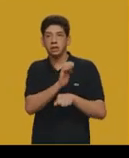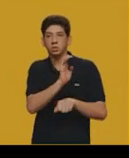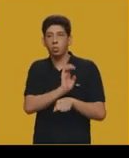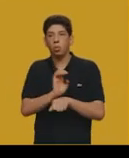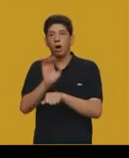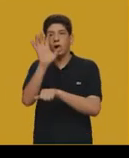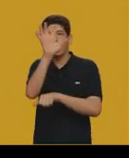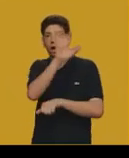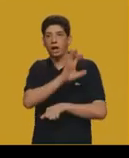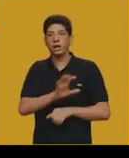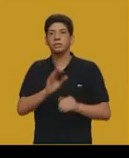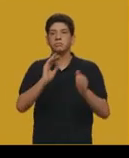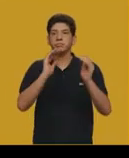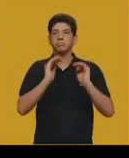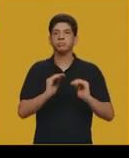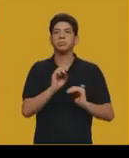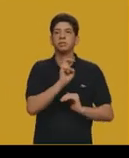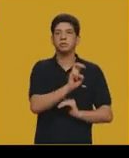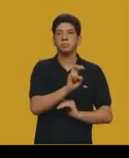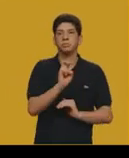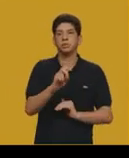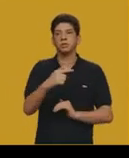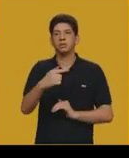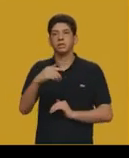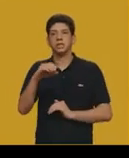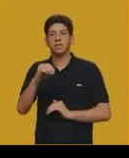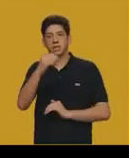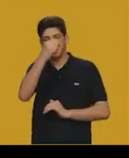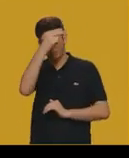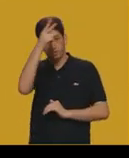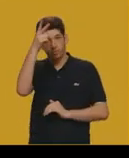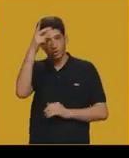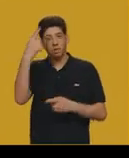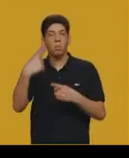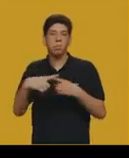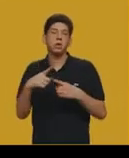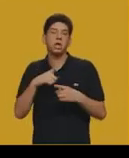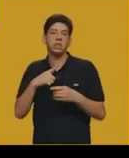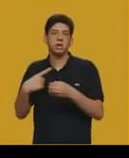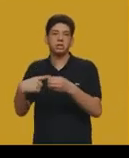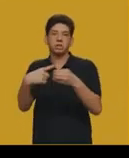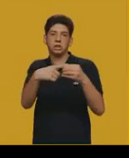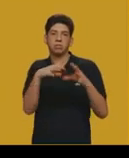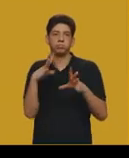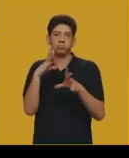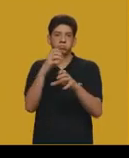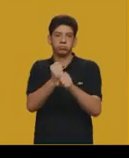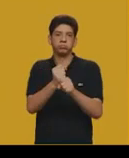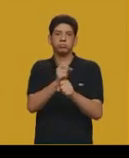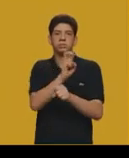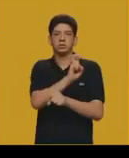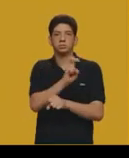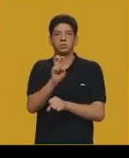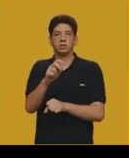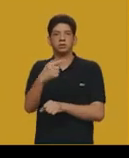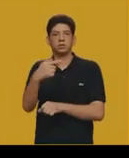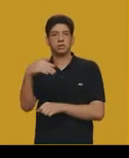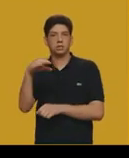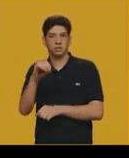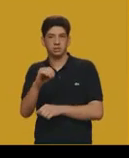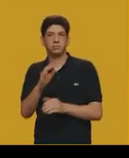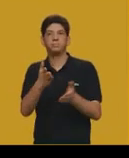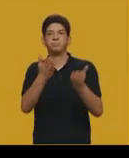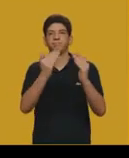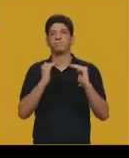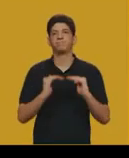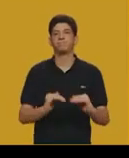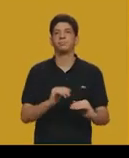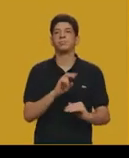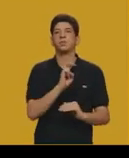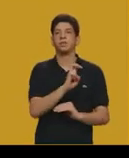5.570 prefeitos, porque a gente tem 5.570 municípios, cada um tem um prefeito, e